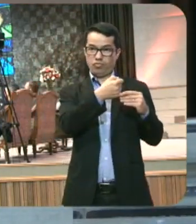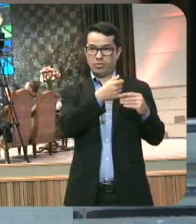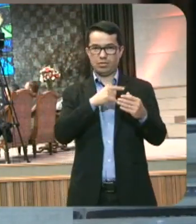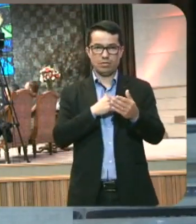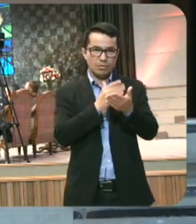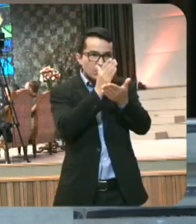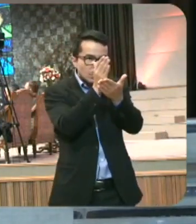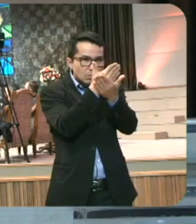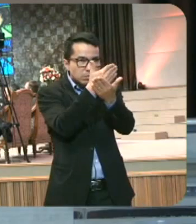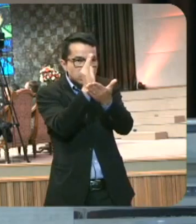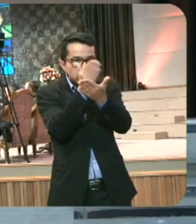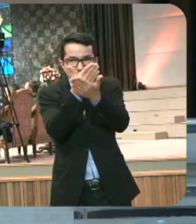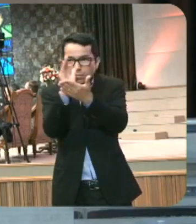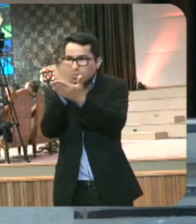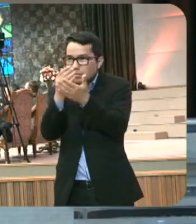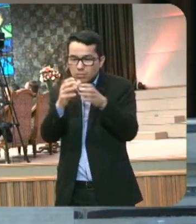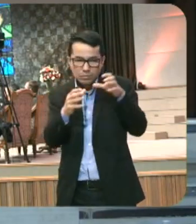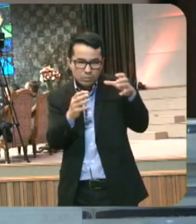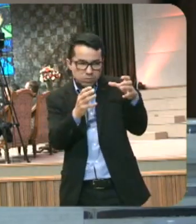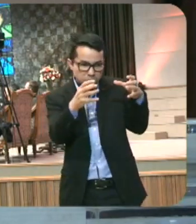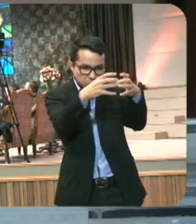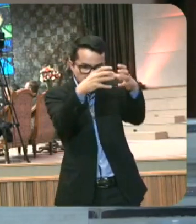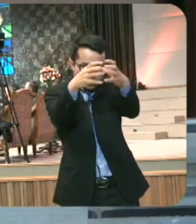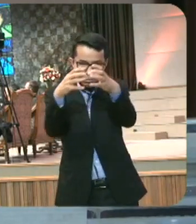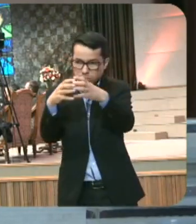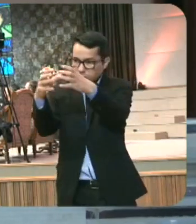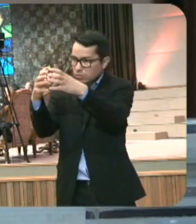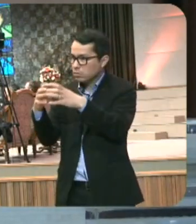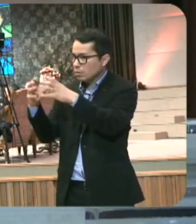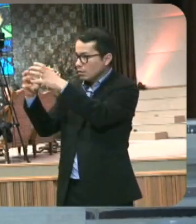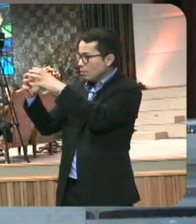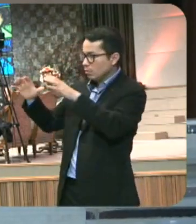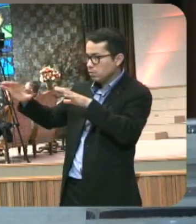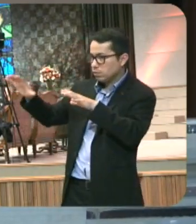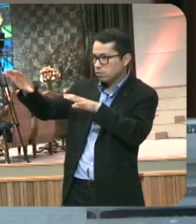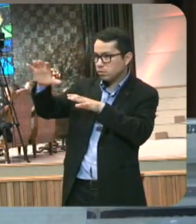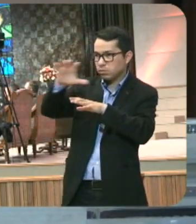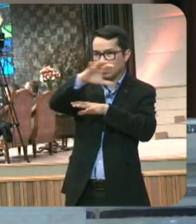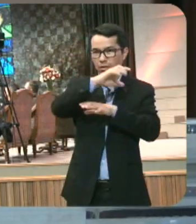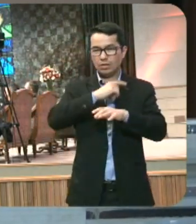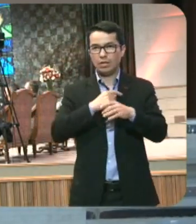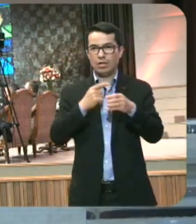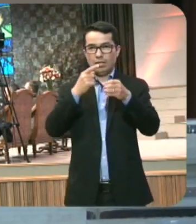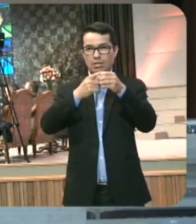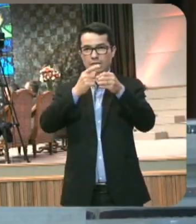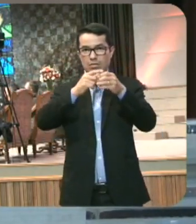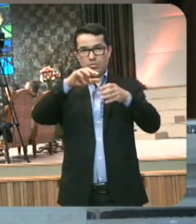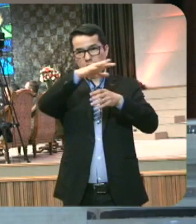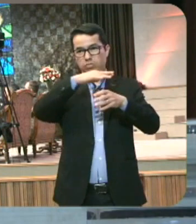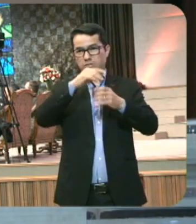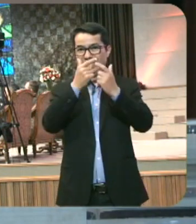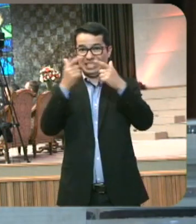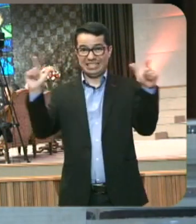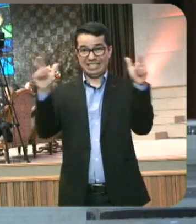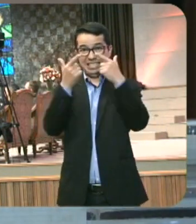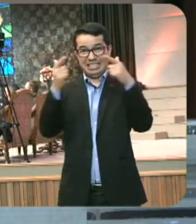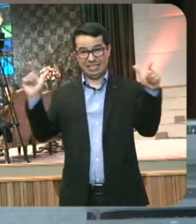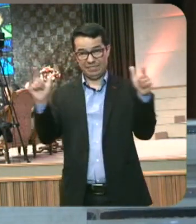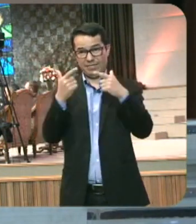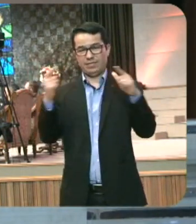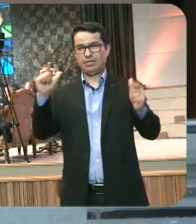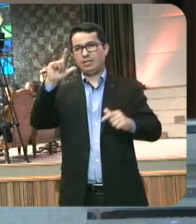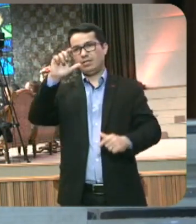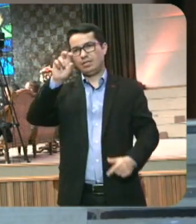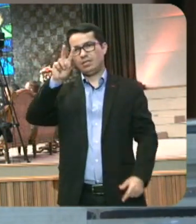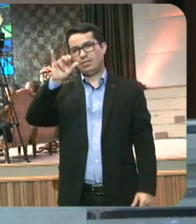das tribos de Israel algumas cidades que eram cidades dos levitas, que eram